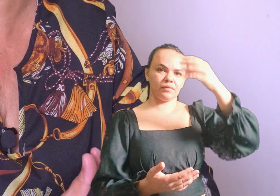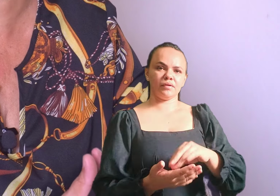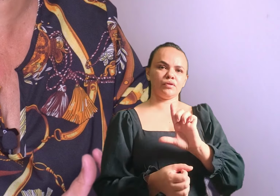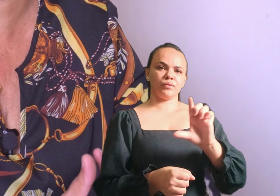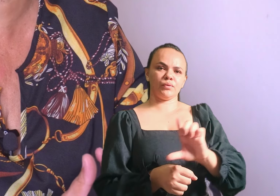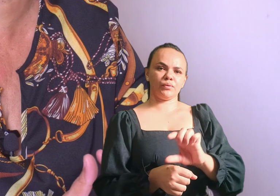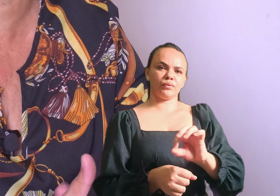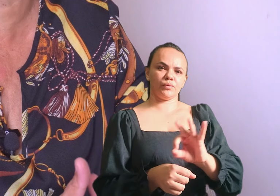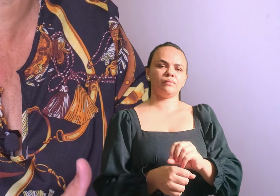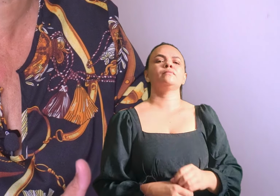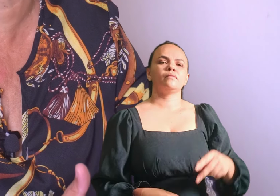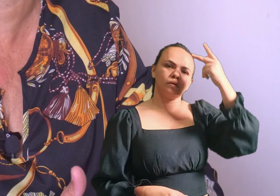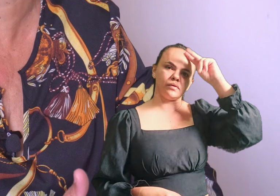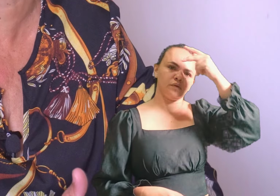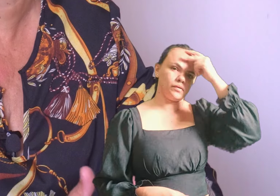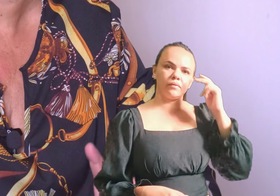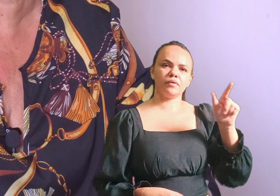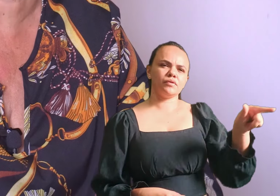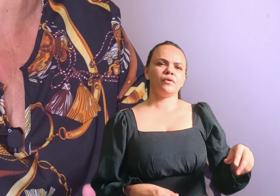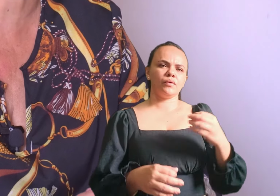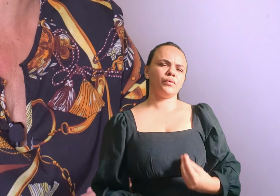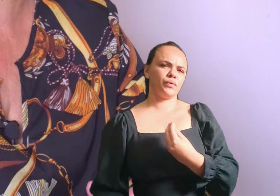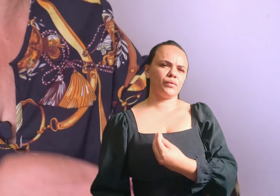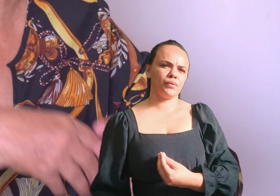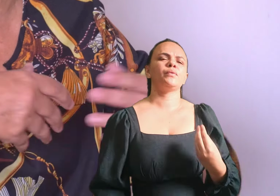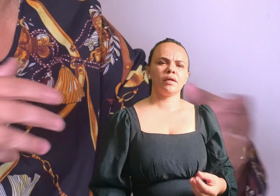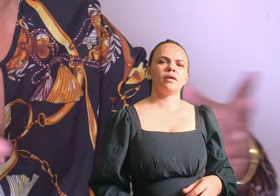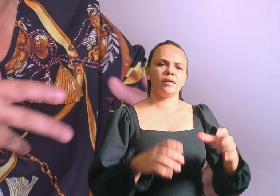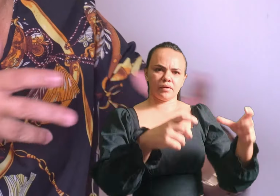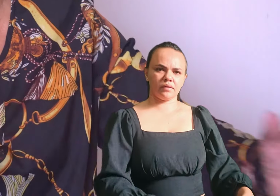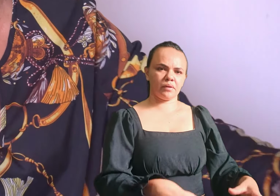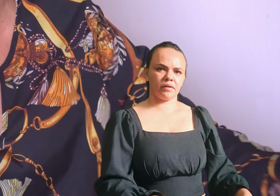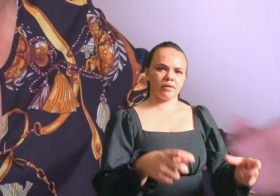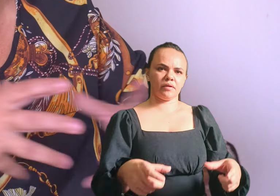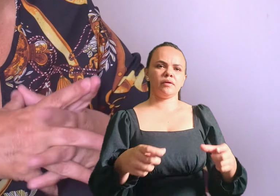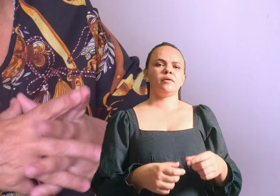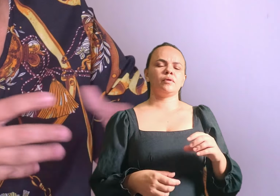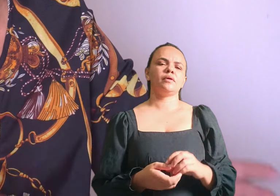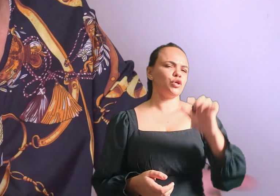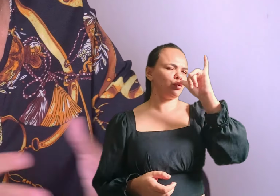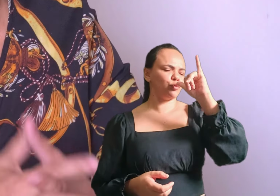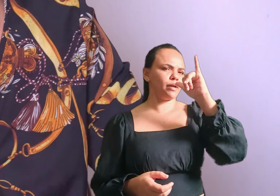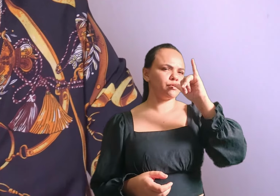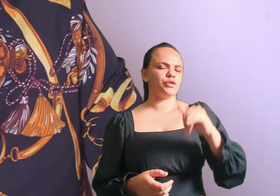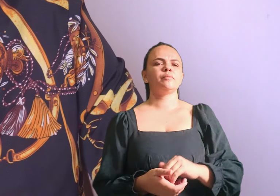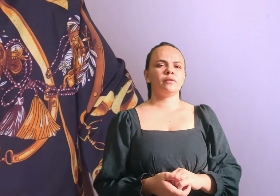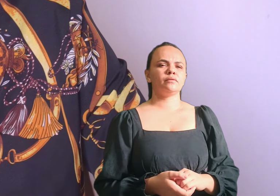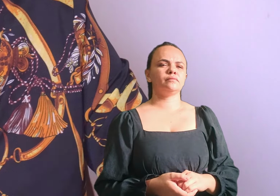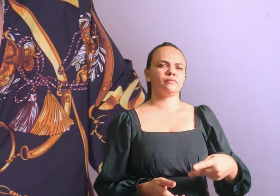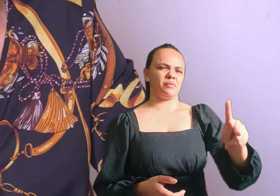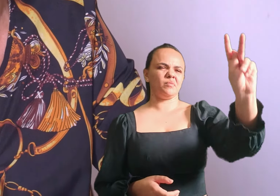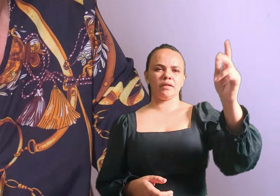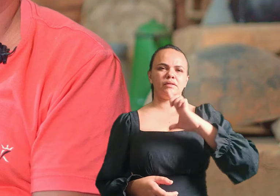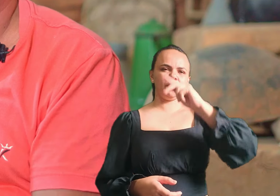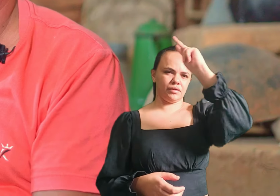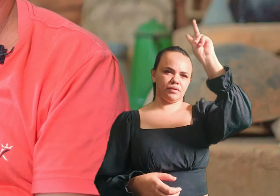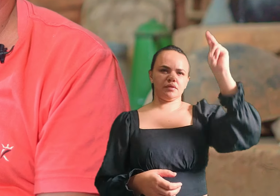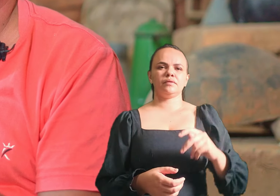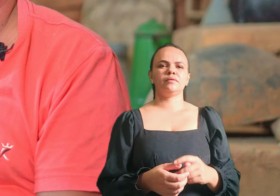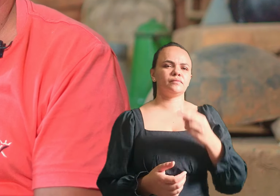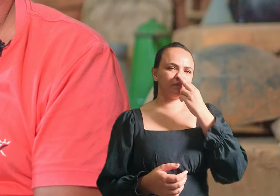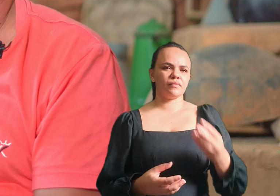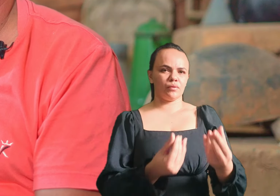depoimentos das pessoas que viveram uma época que o cachimbo ainda tinha suas Brasas mantinha ainda suas Brasas acesas